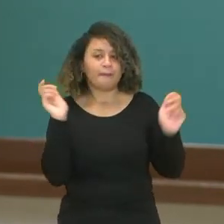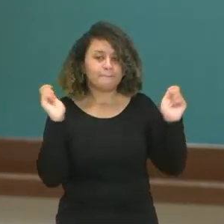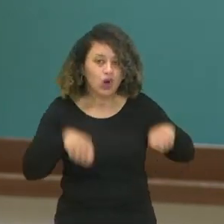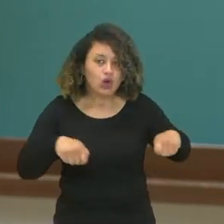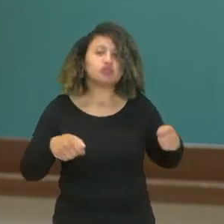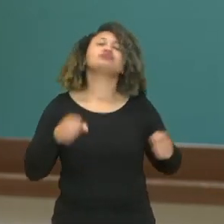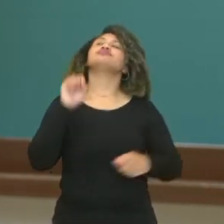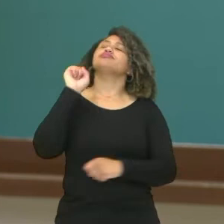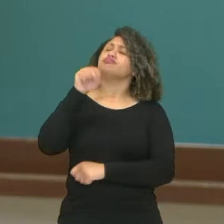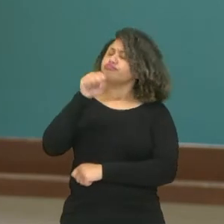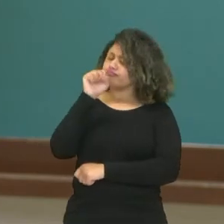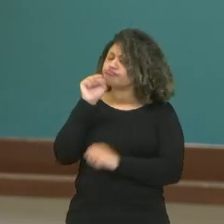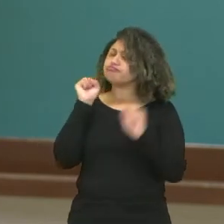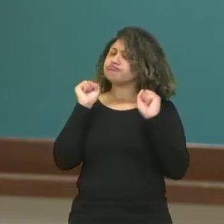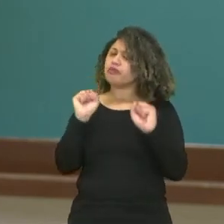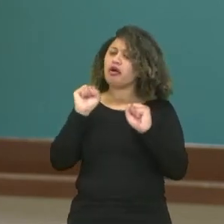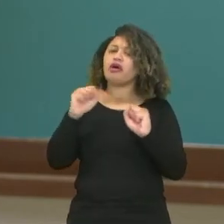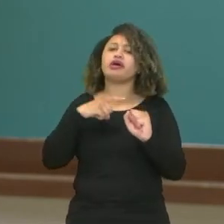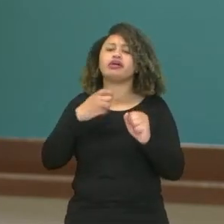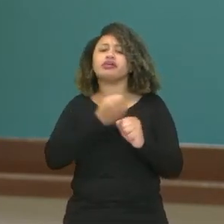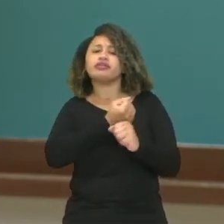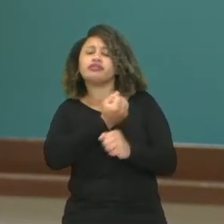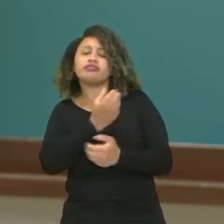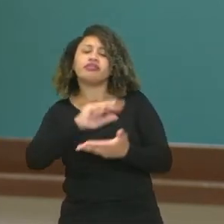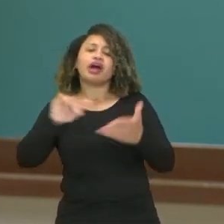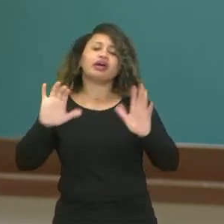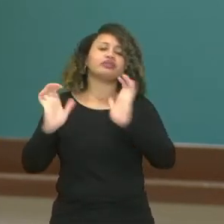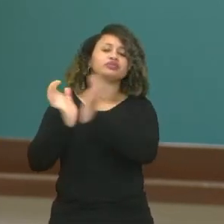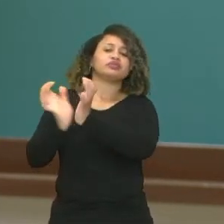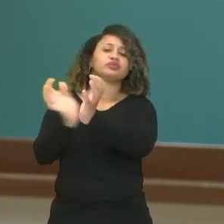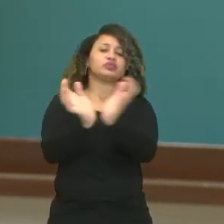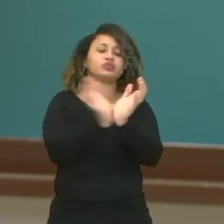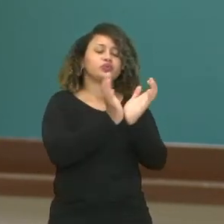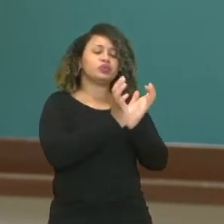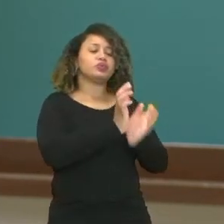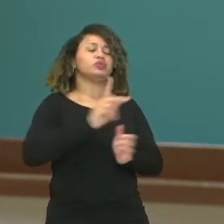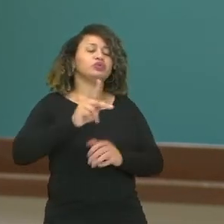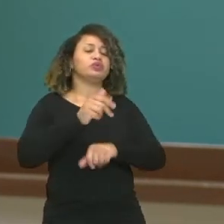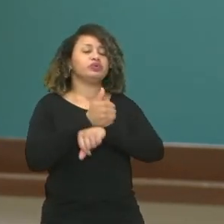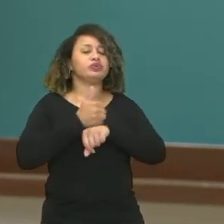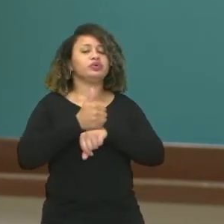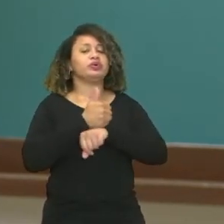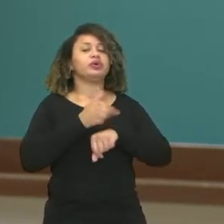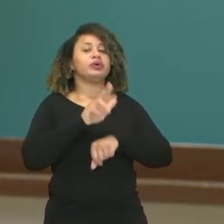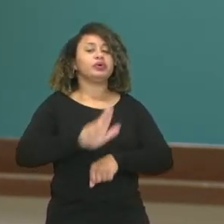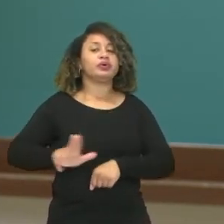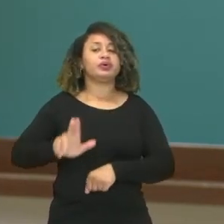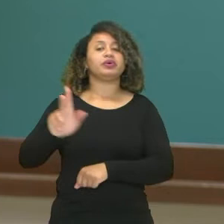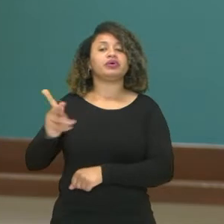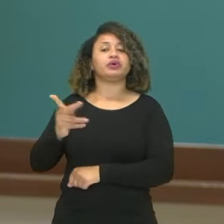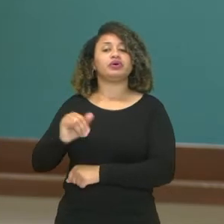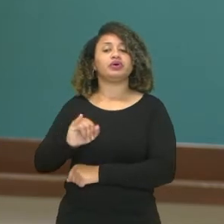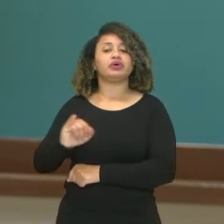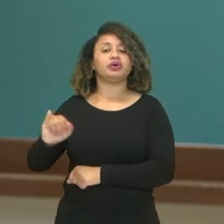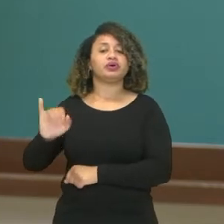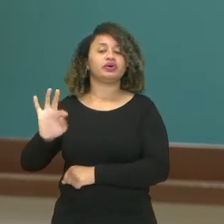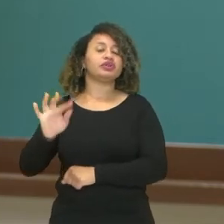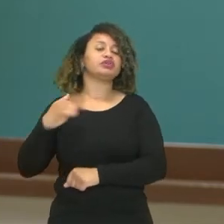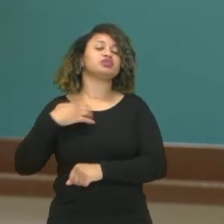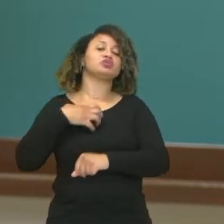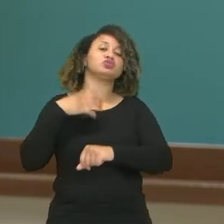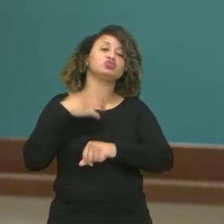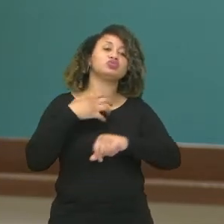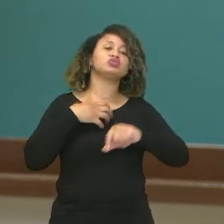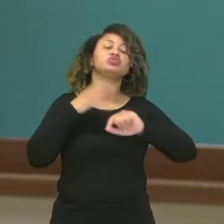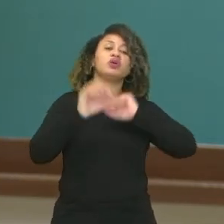Sim. Muitas federações elas estão utilizando, os seus professores, os profissionais, eles estão utilizando o HIIT como forma, uma